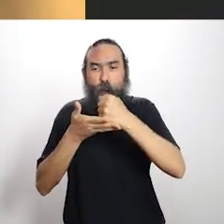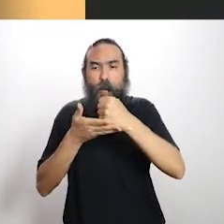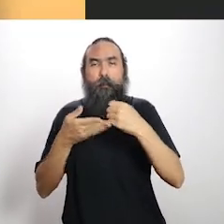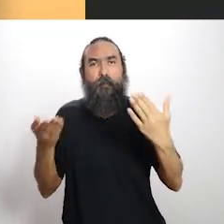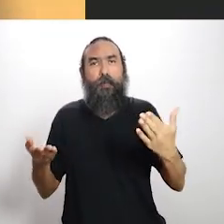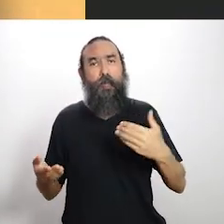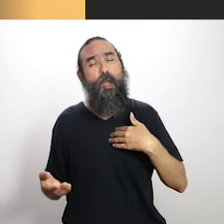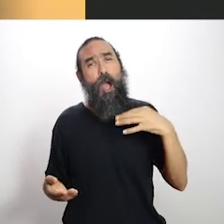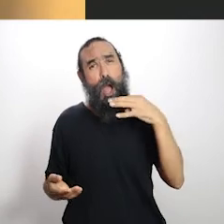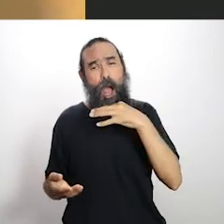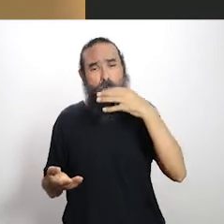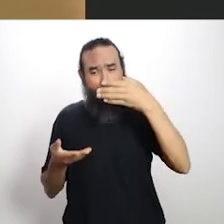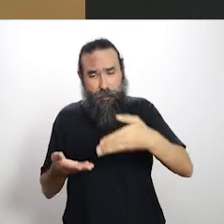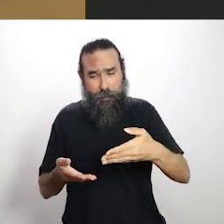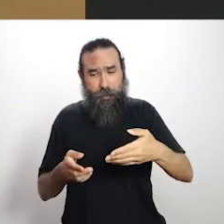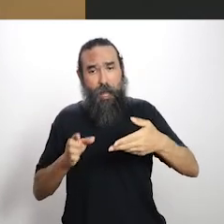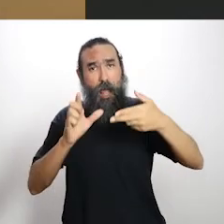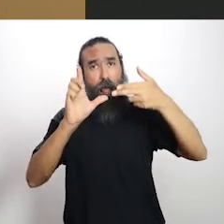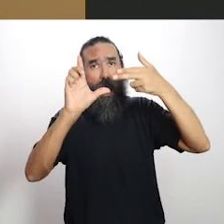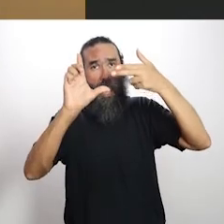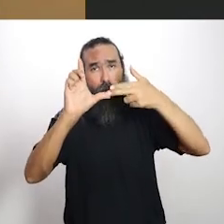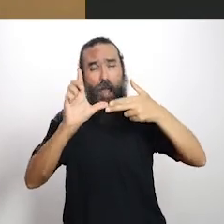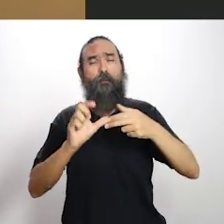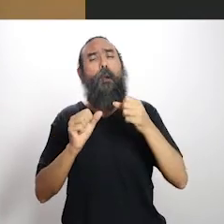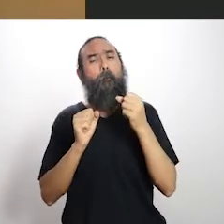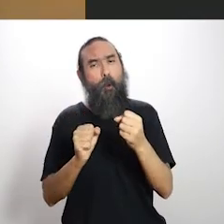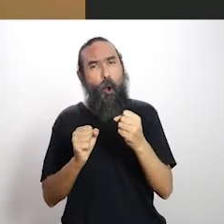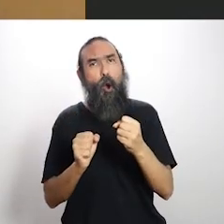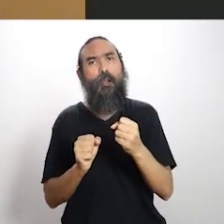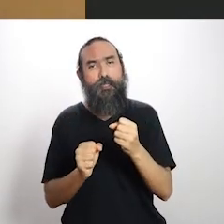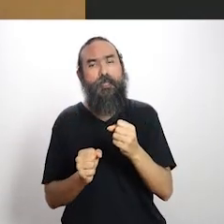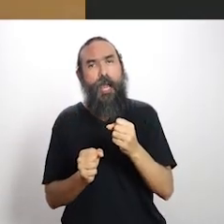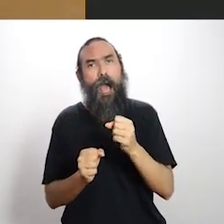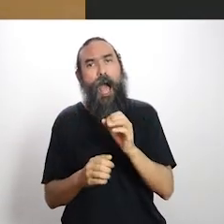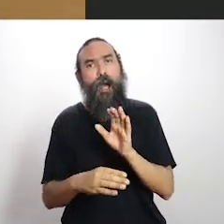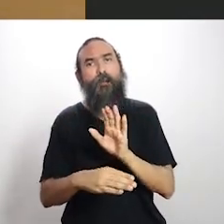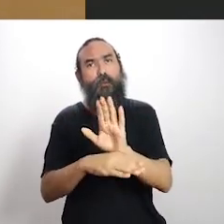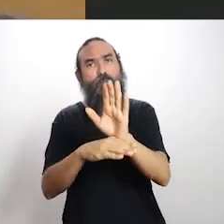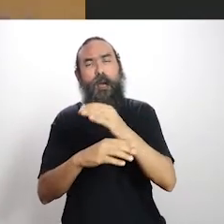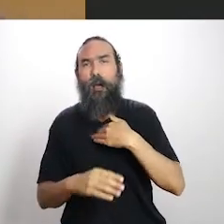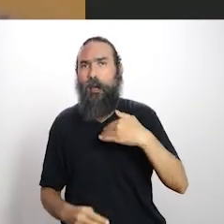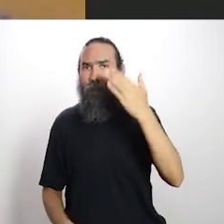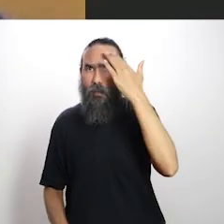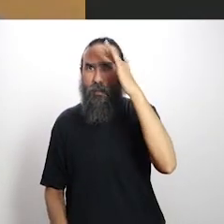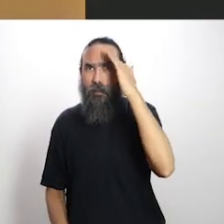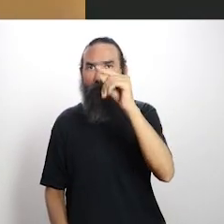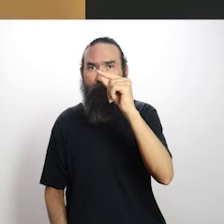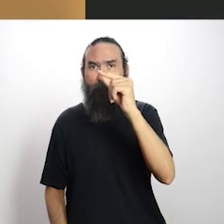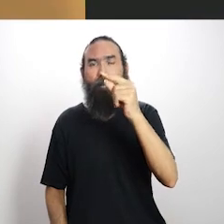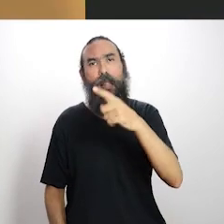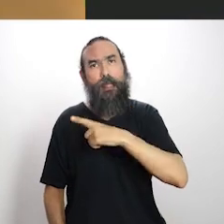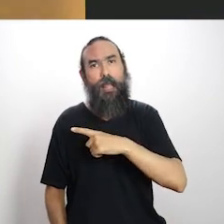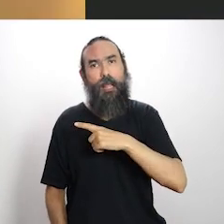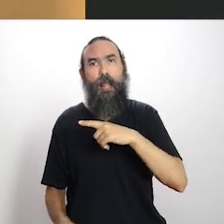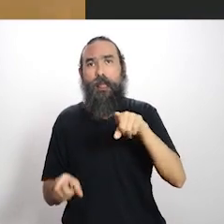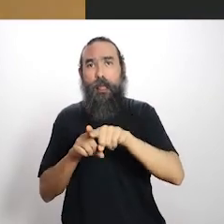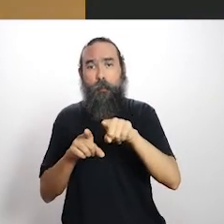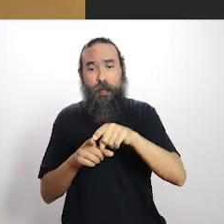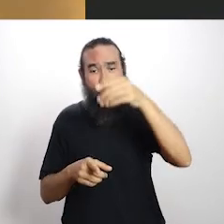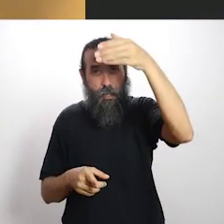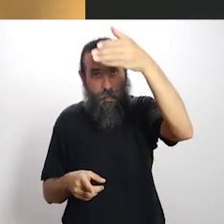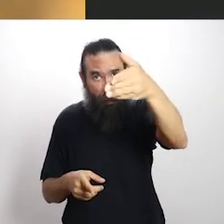pode ajudar a região em algumas regiões em algumas das regiões do Brasil estão se consorciando os